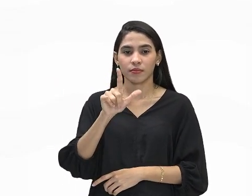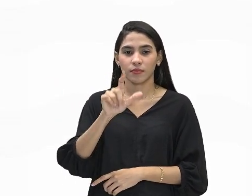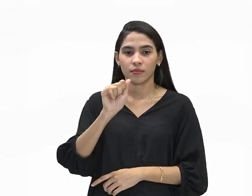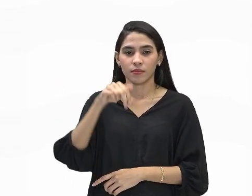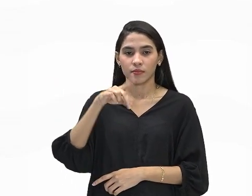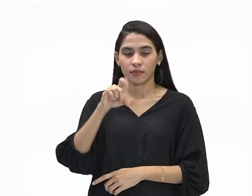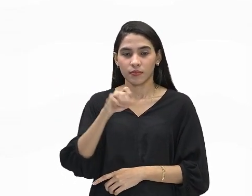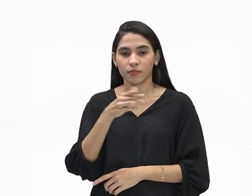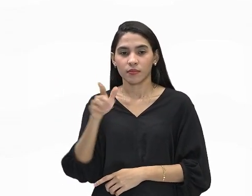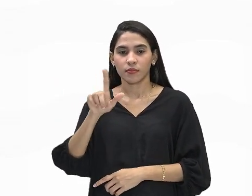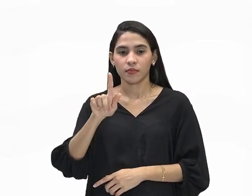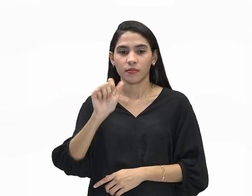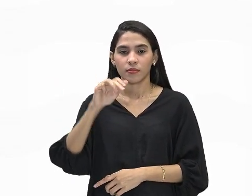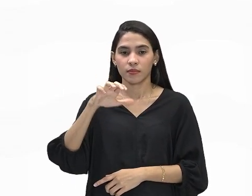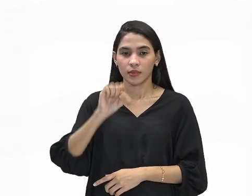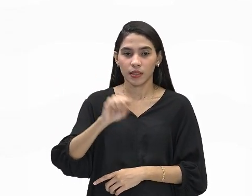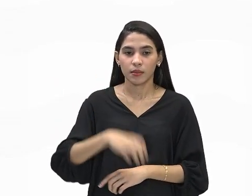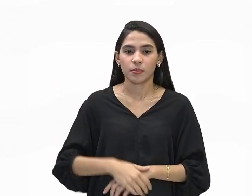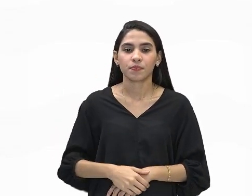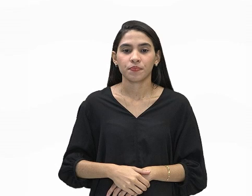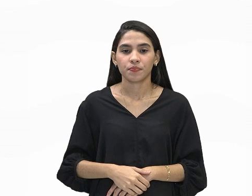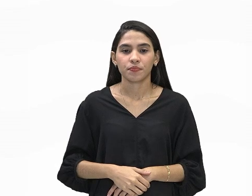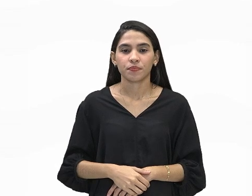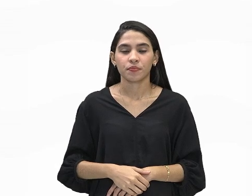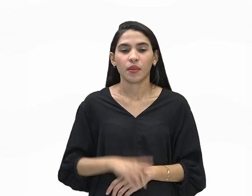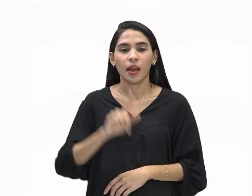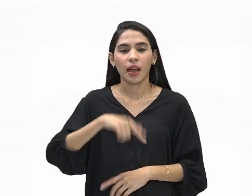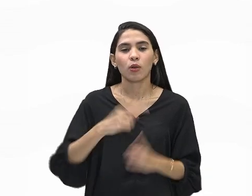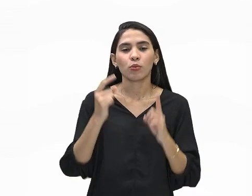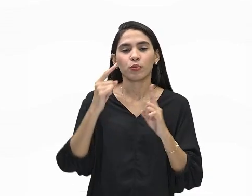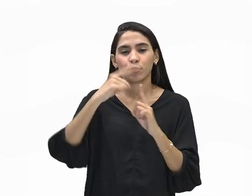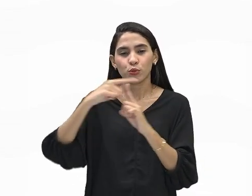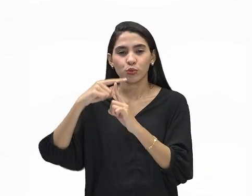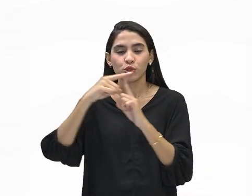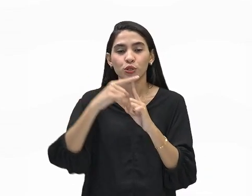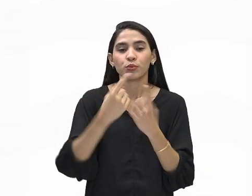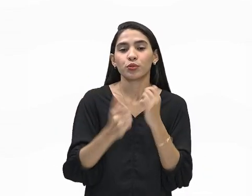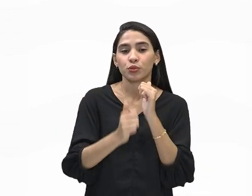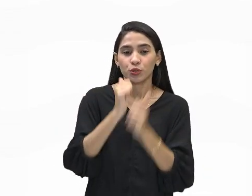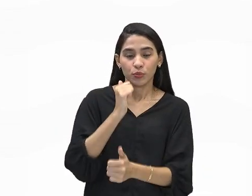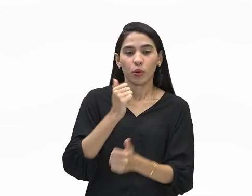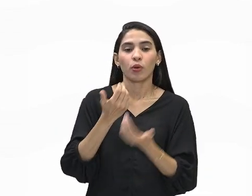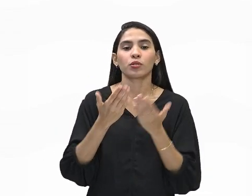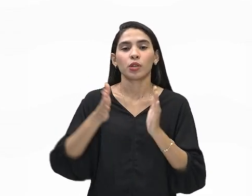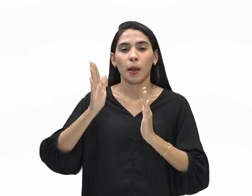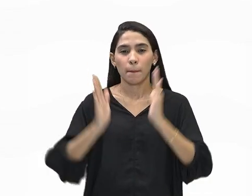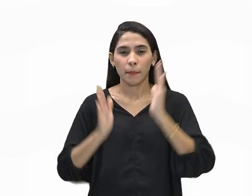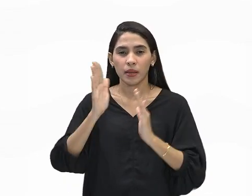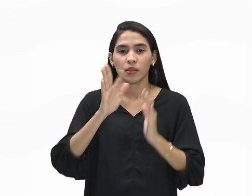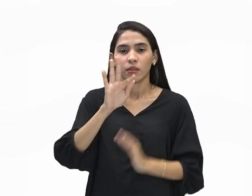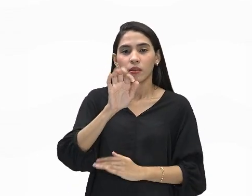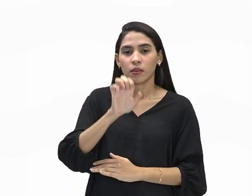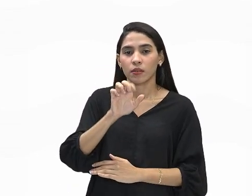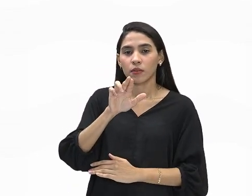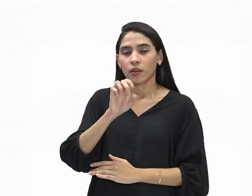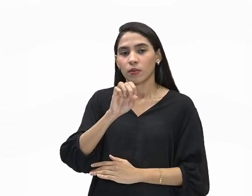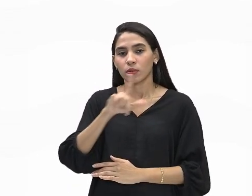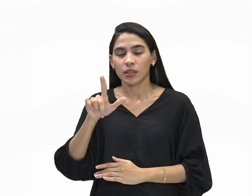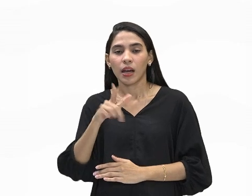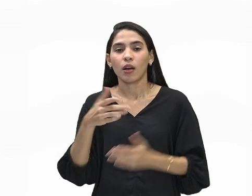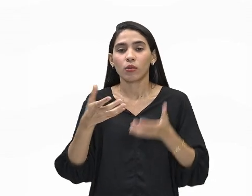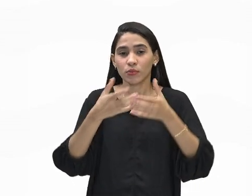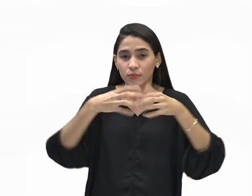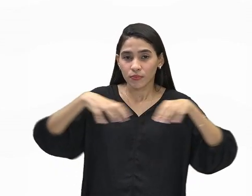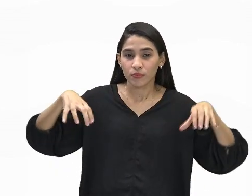Jogos das Terras Altas. Basicamente é uma nomenclatura que durante o período feudal dividiu essa porção de terra ali na